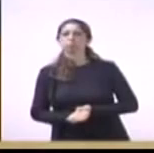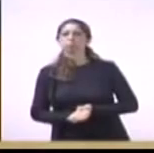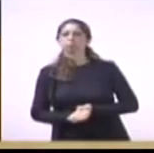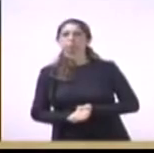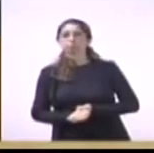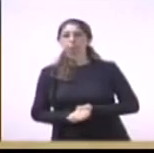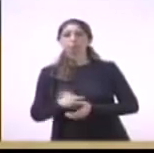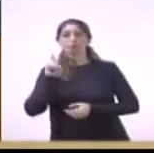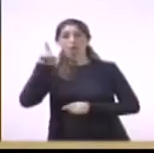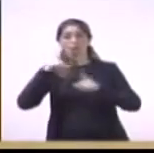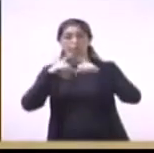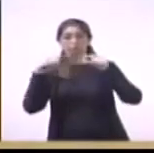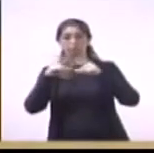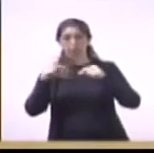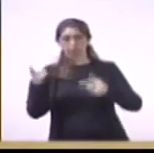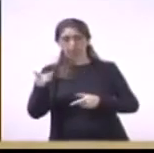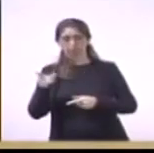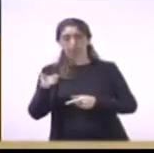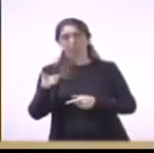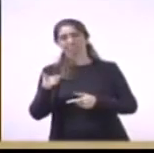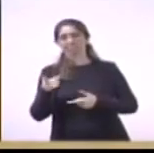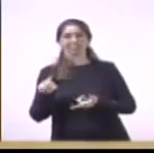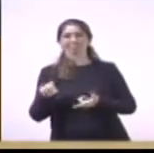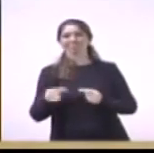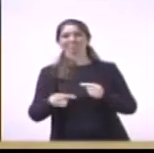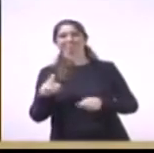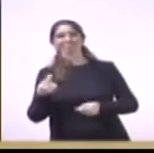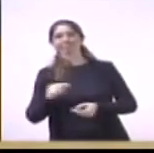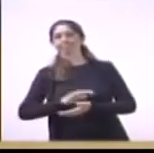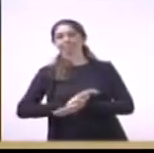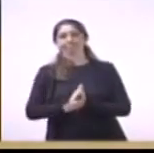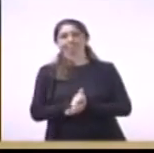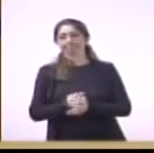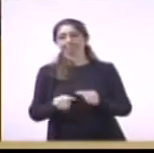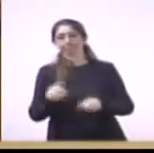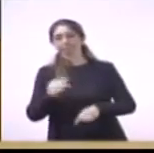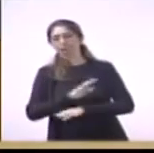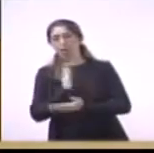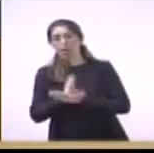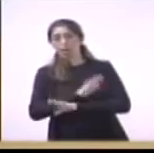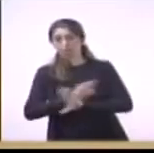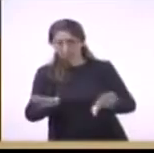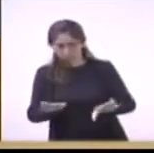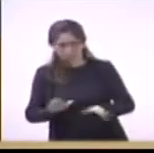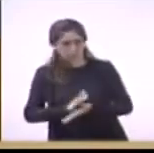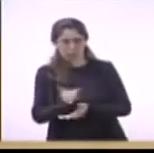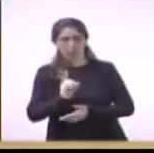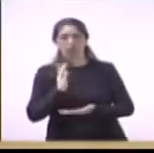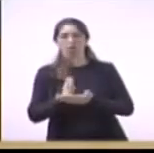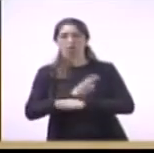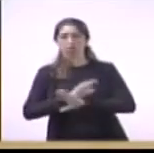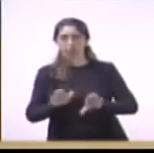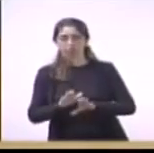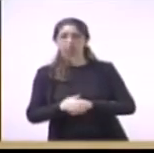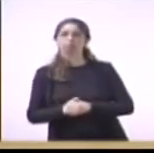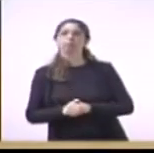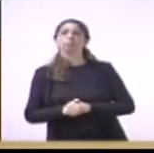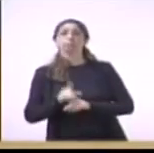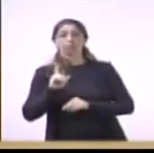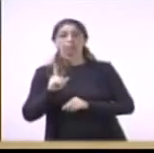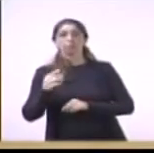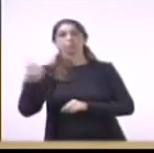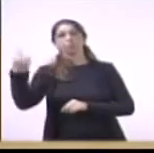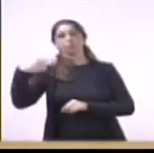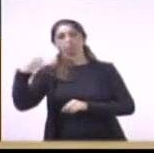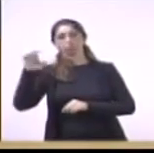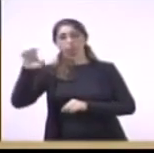Quando derrubaram em Brasília, deixou para as cidades decidirem. E isso daí, lógico, a igreja se mobilizou,